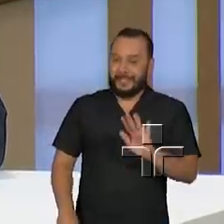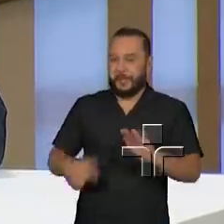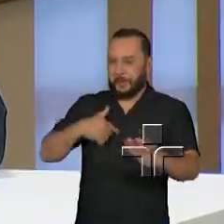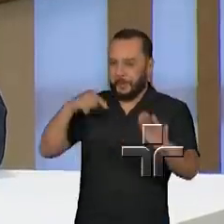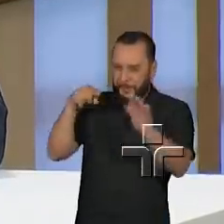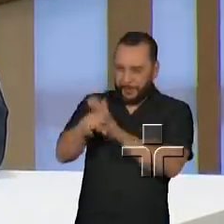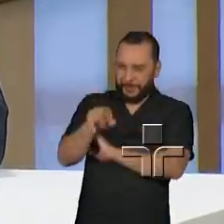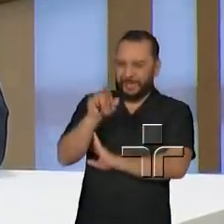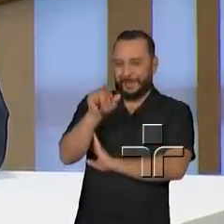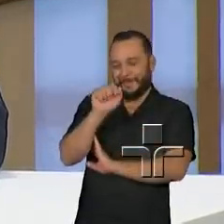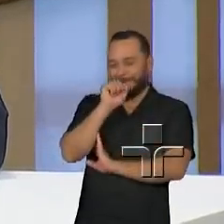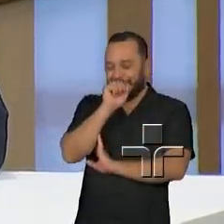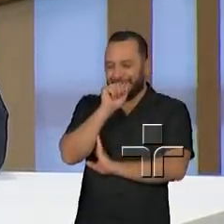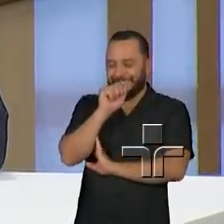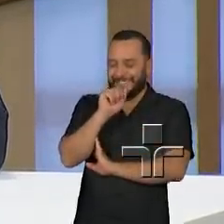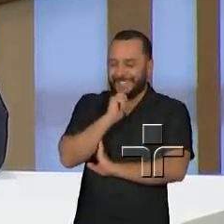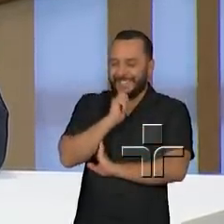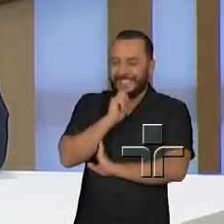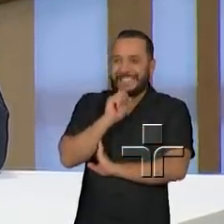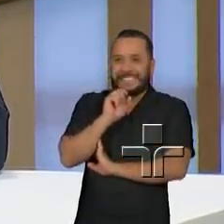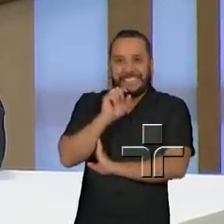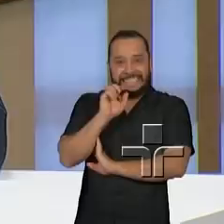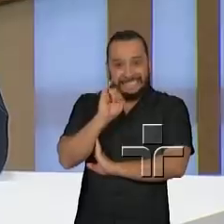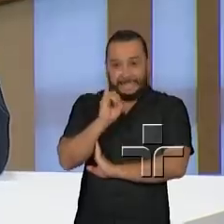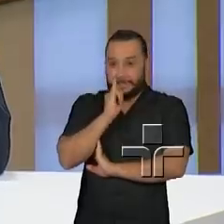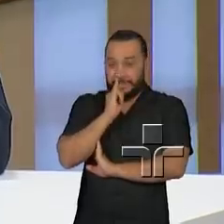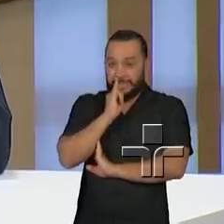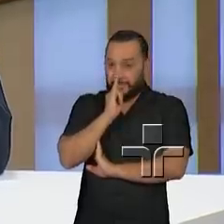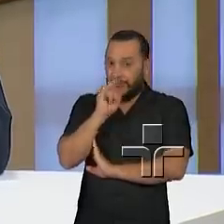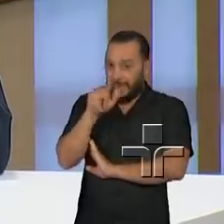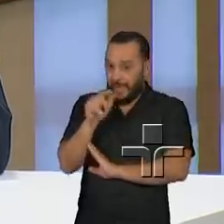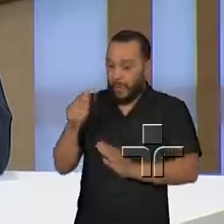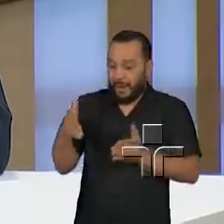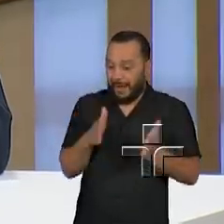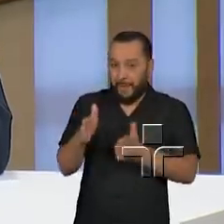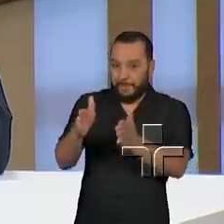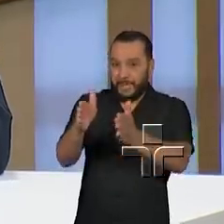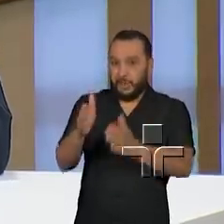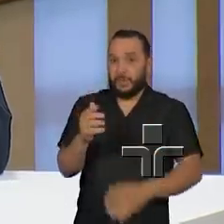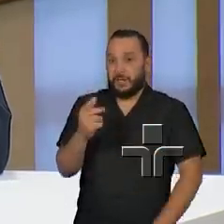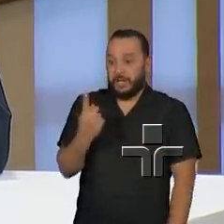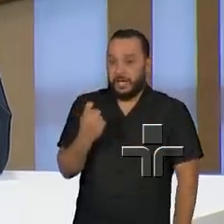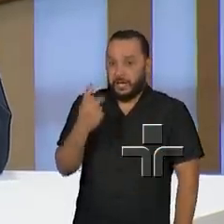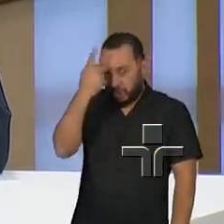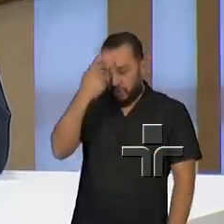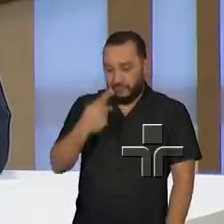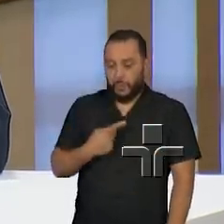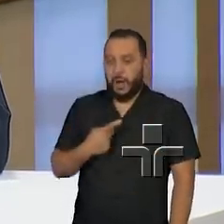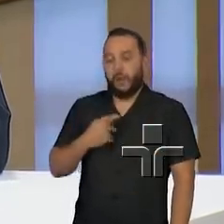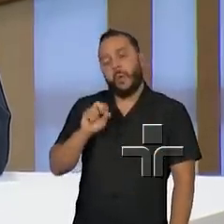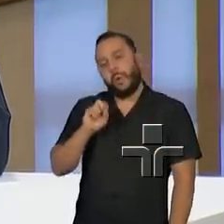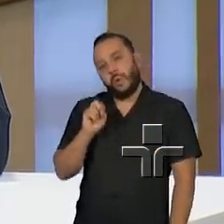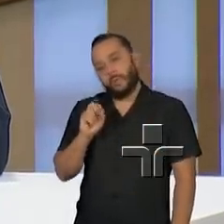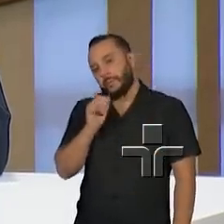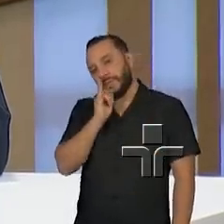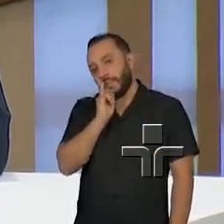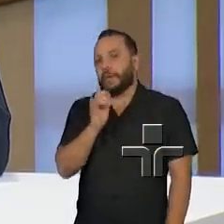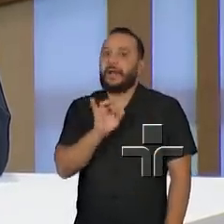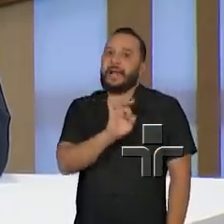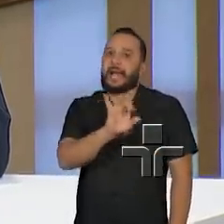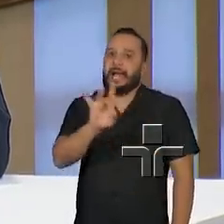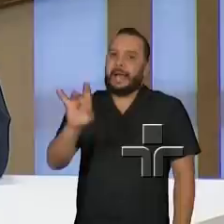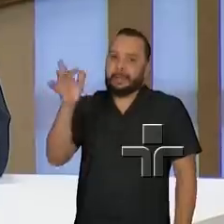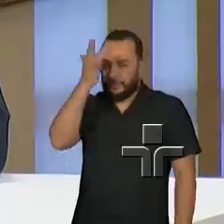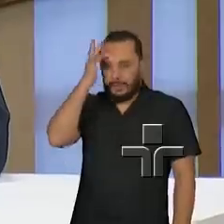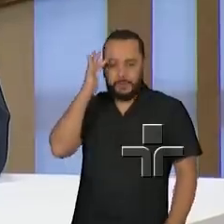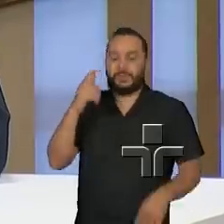resposta do senhor anterior, se esse é um caminho que o senhor imagina ser individual, Ou seja, cada um de nós precisa,